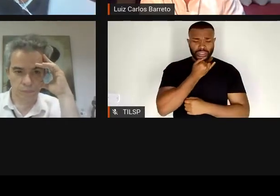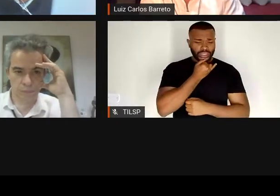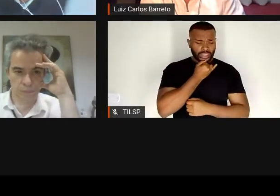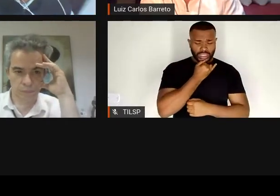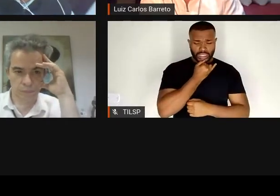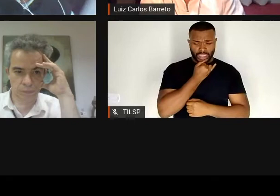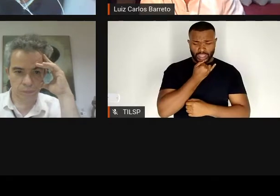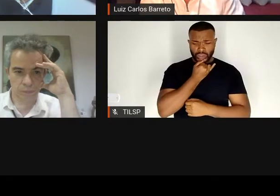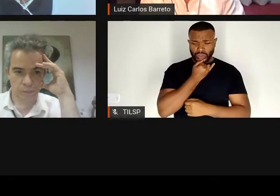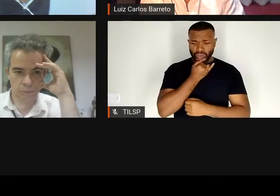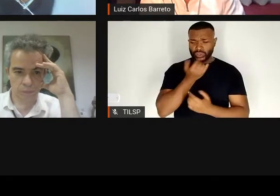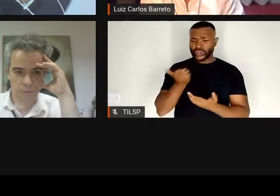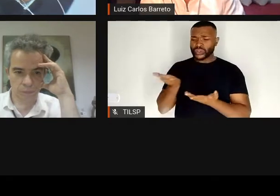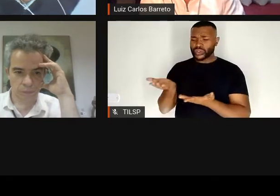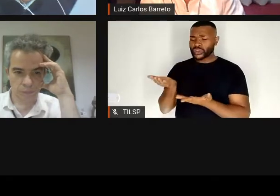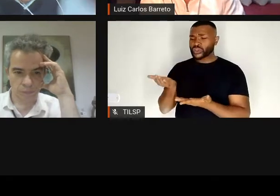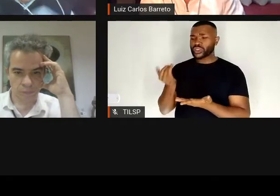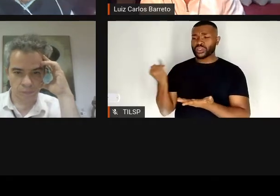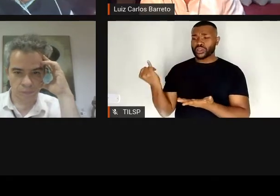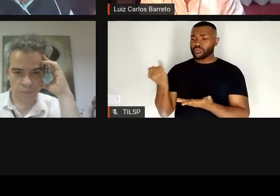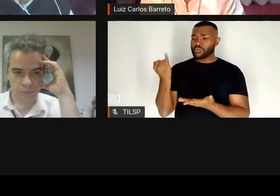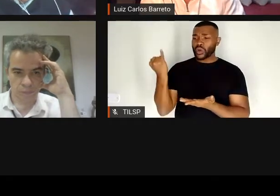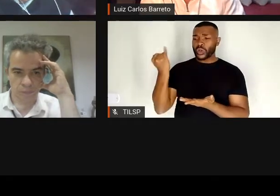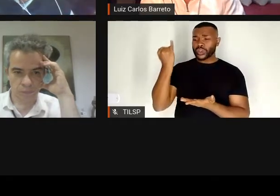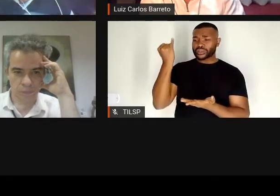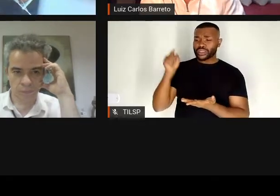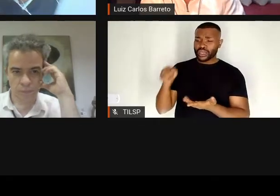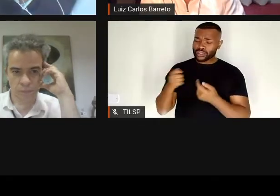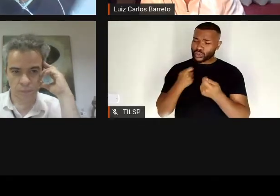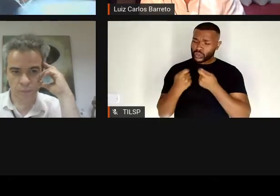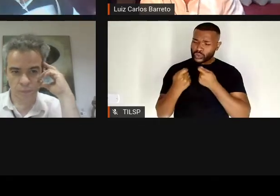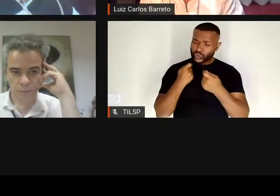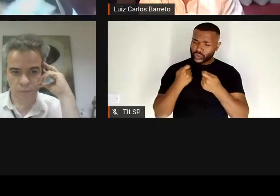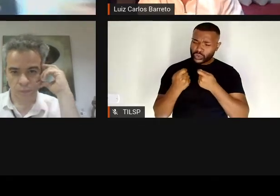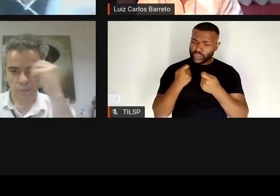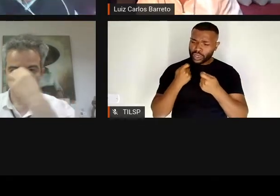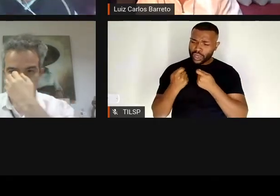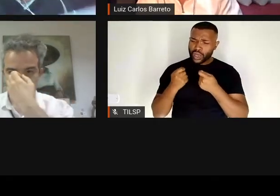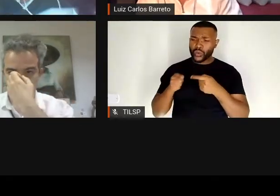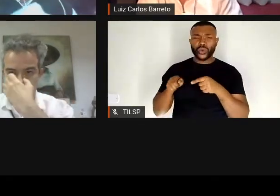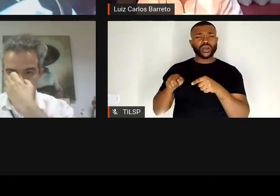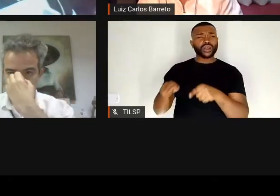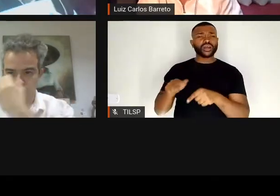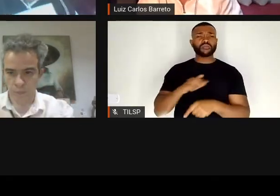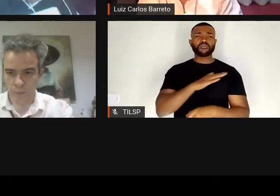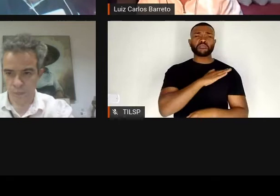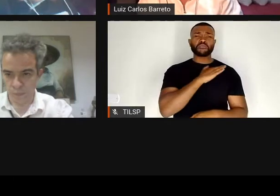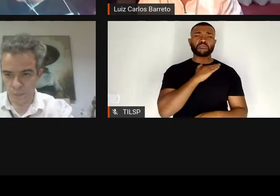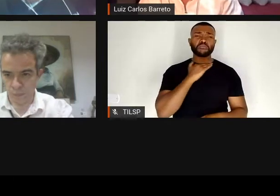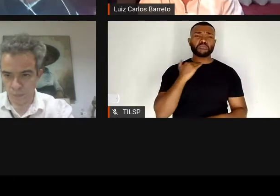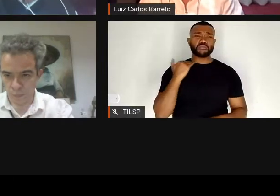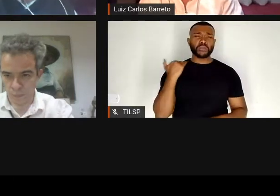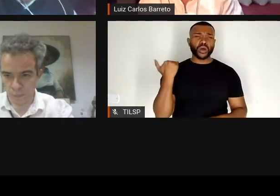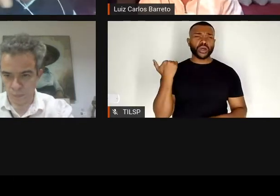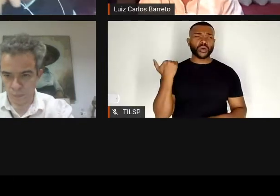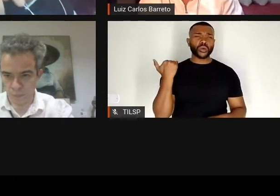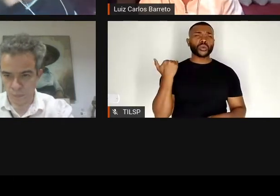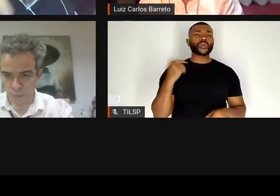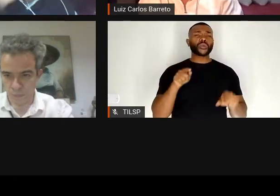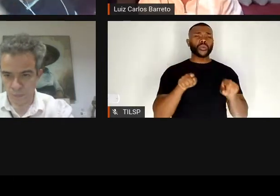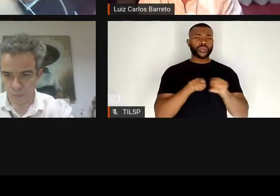figura tão importante para o jornalismo brasileiro. E ali ele estava indo embora e a gente jogando o filme